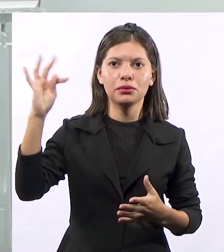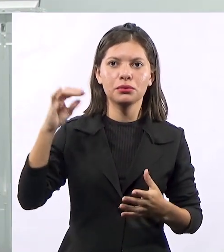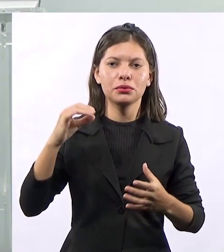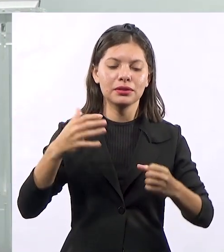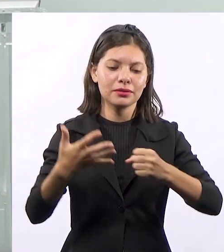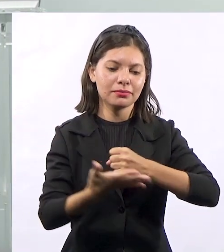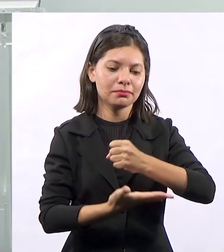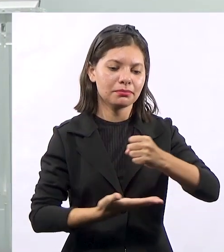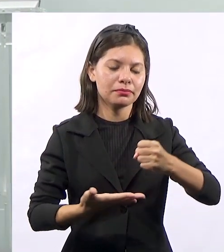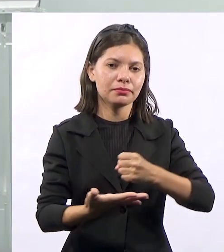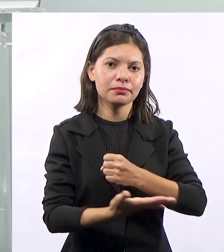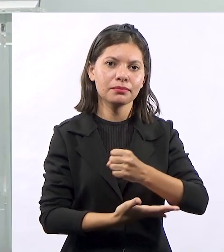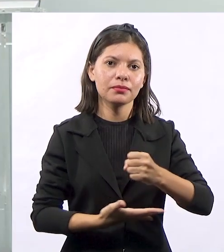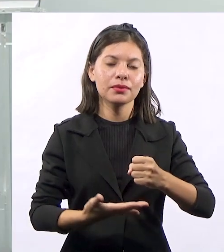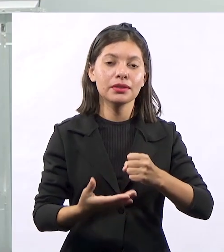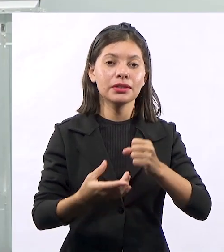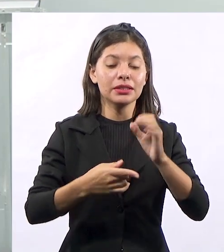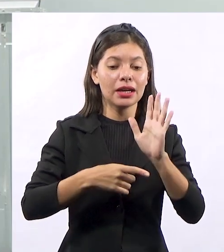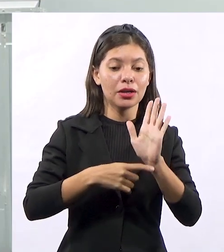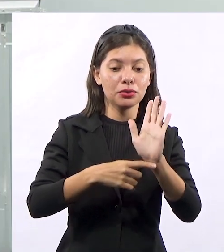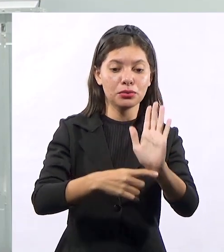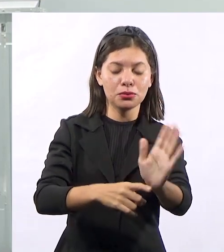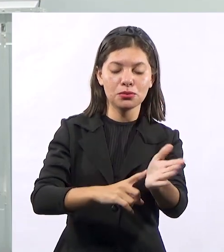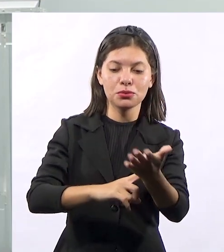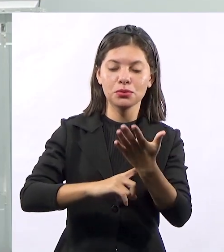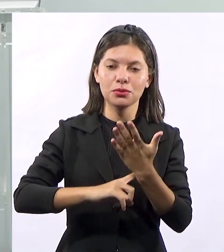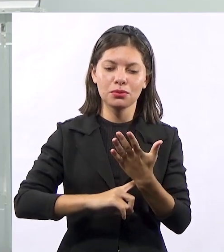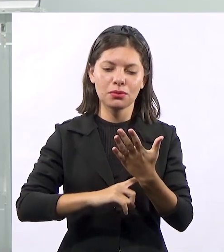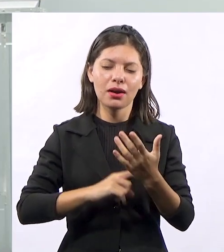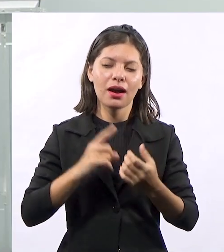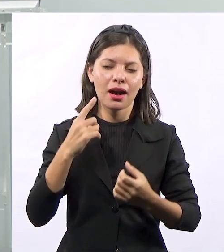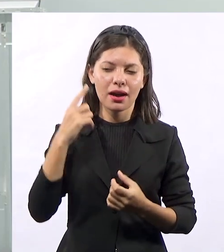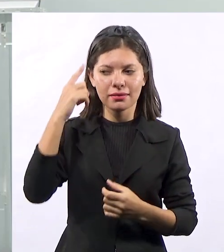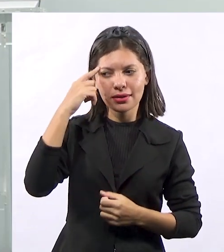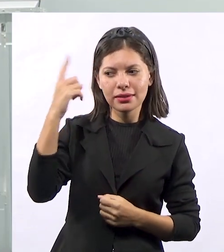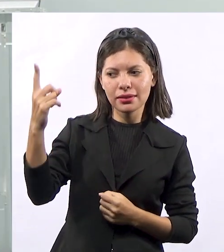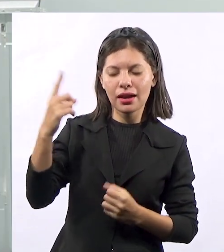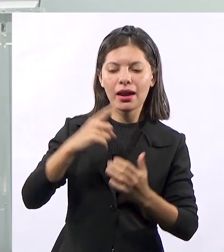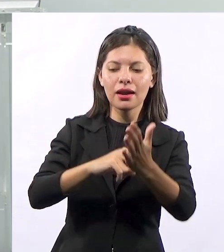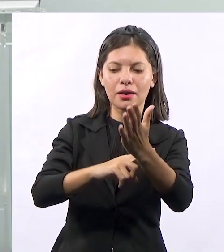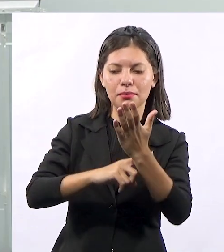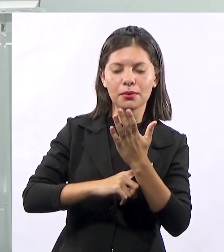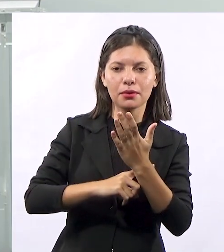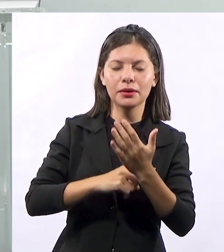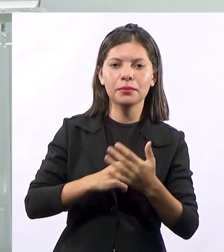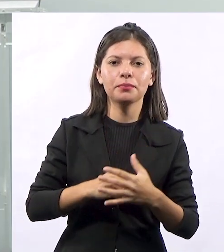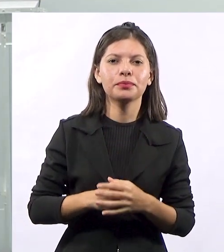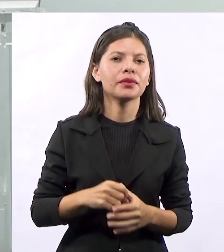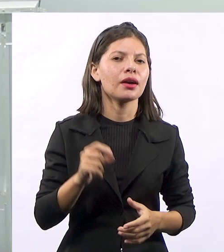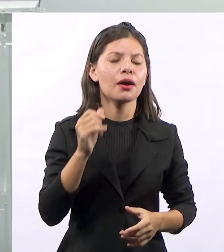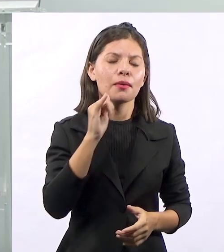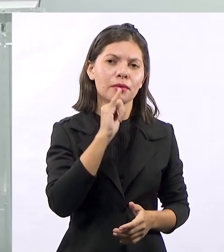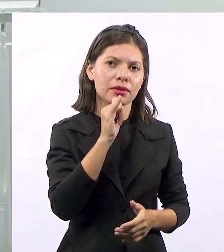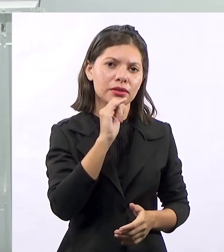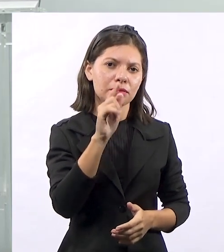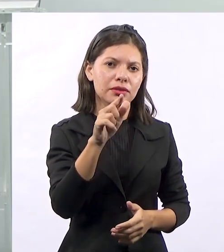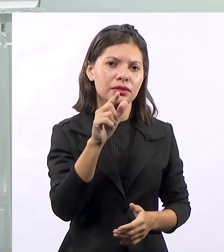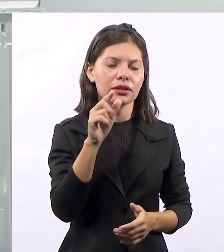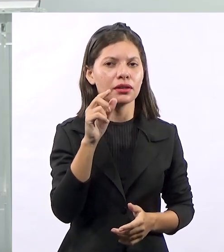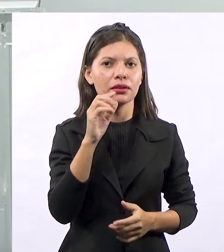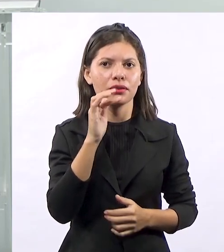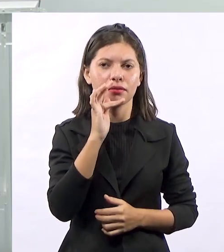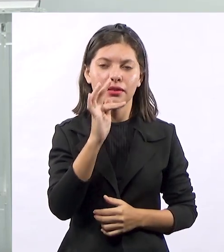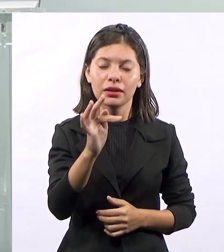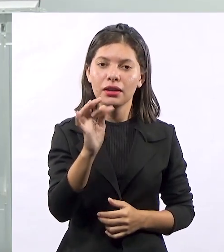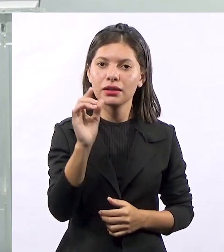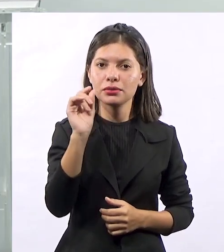base, que te apoiam naquela ideia. Então, se você vai falar sobre a